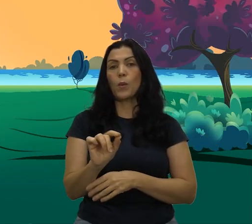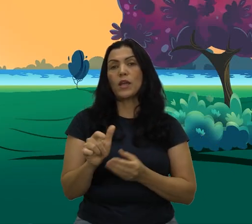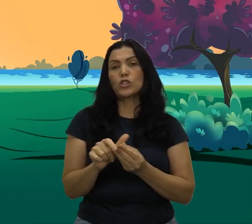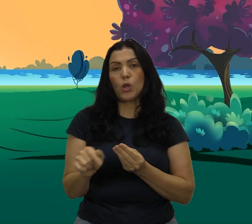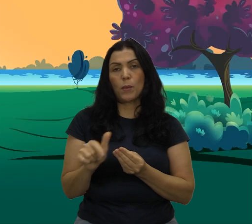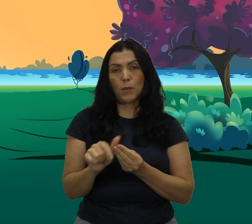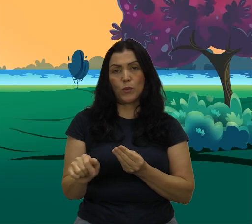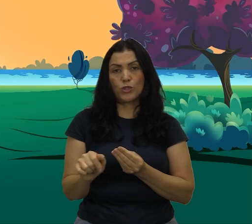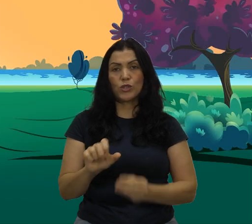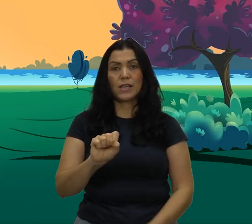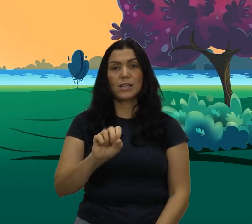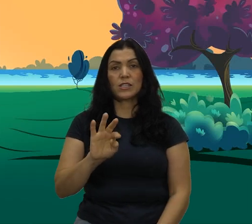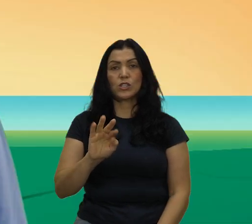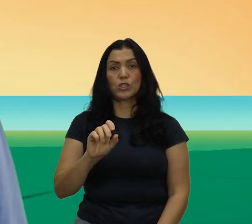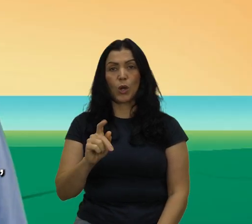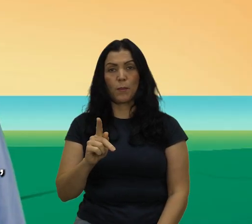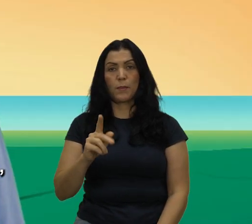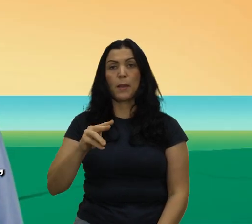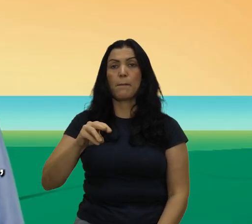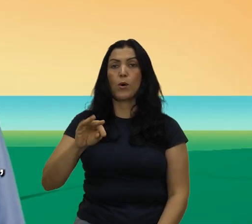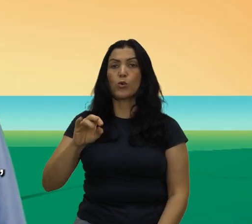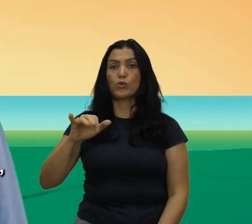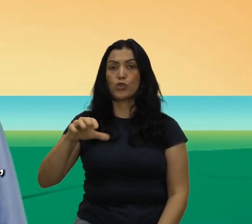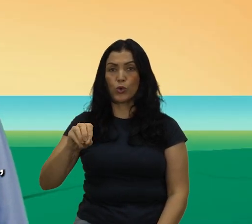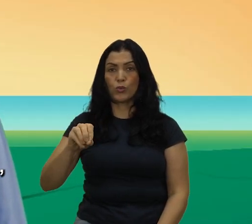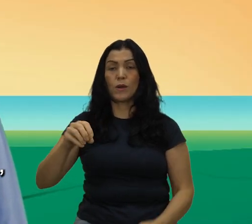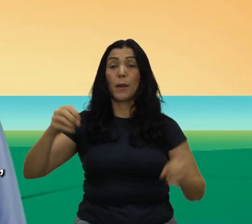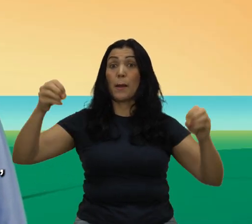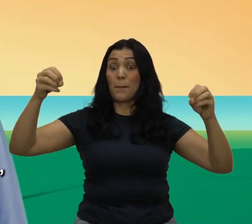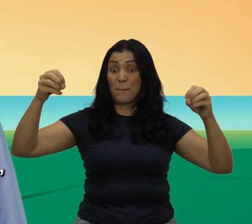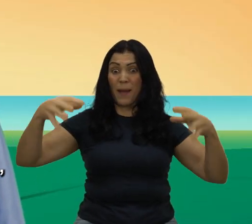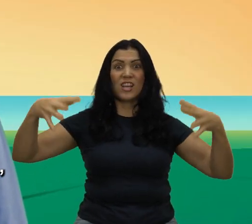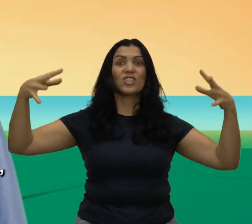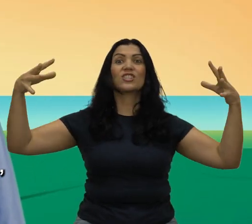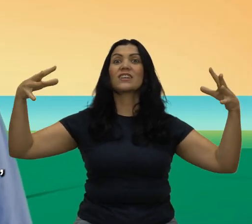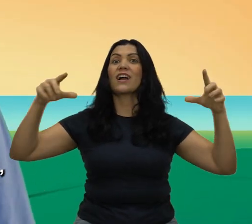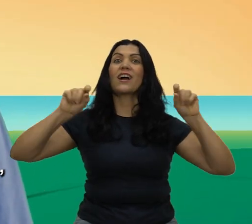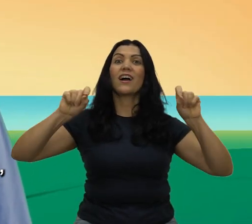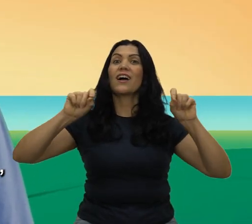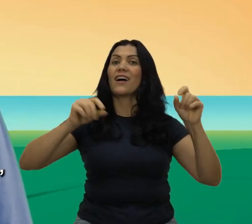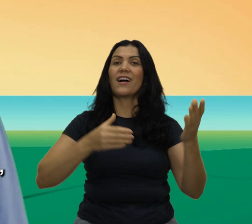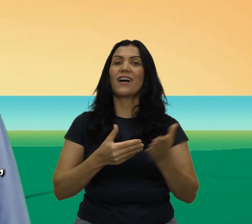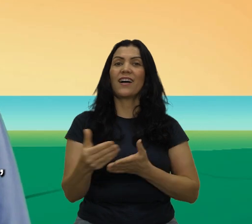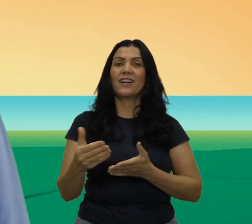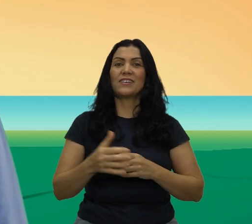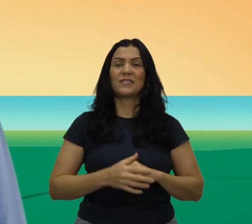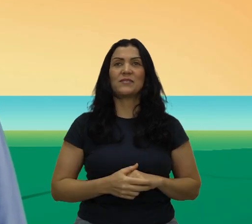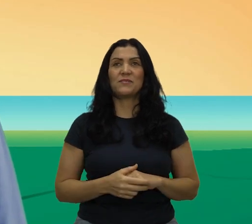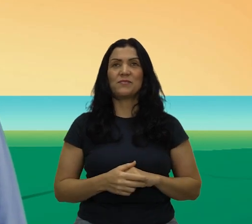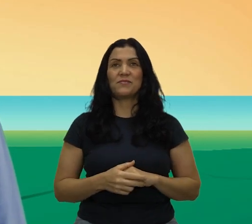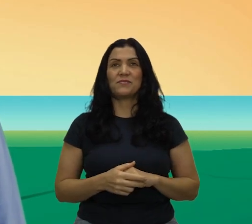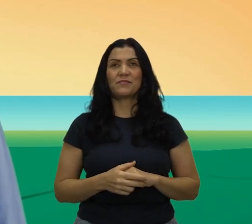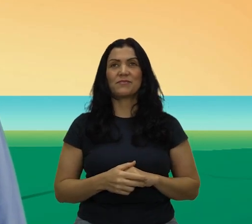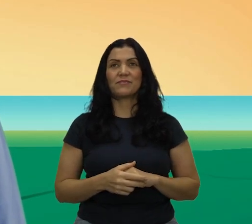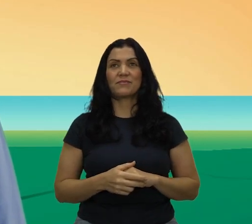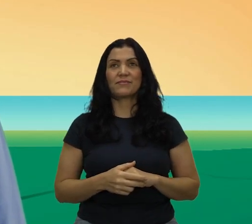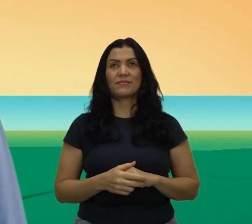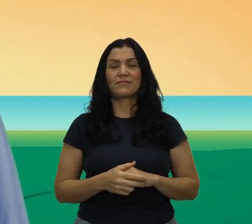conhecida como stop motion. Vou começar falando de mágica. Isso mesmo, mágica.